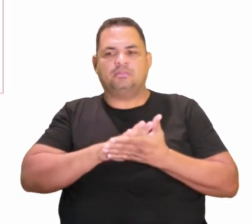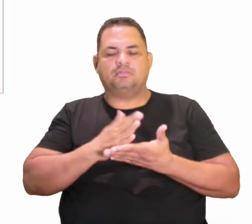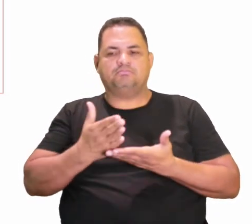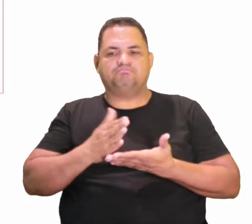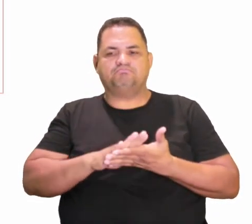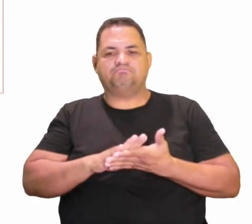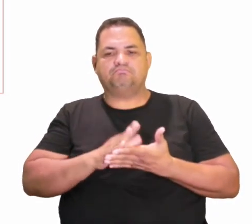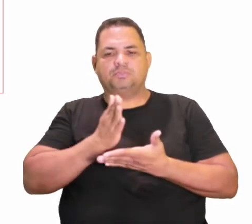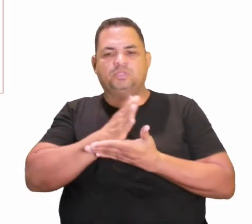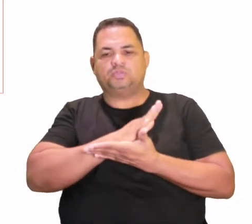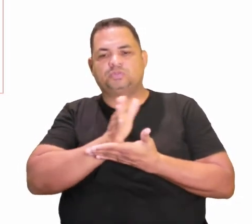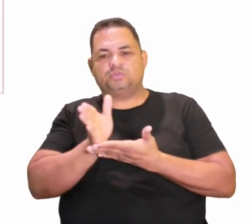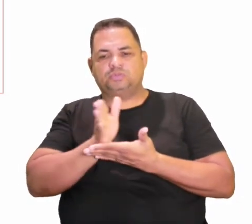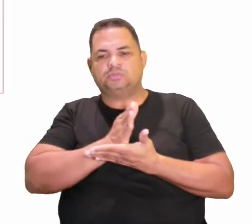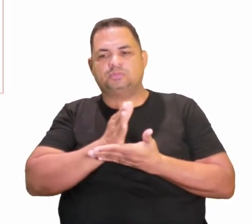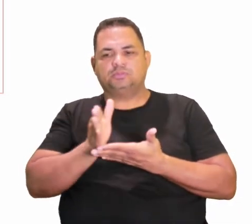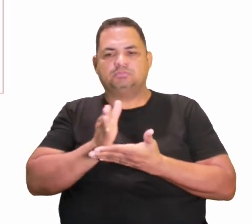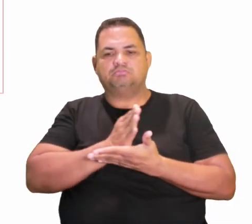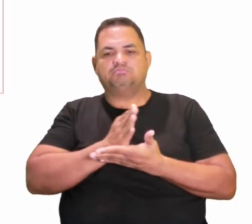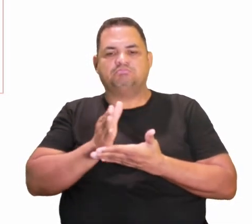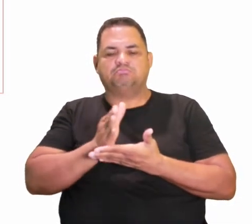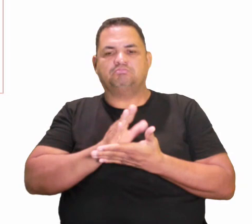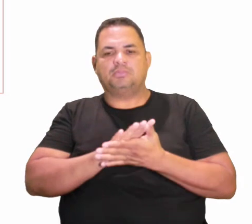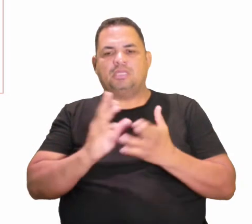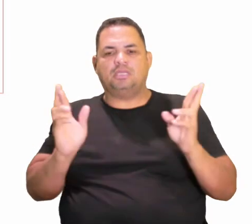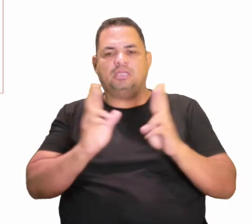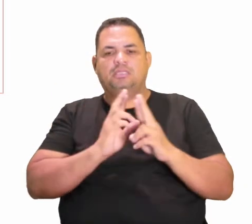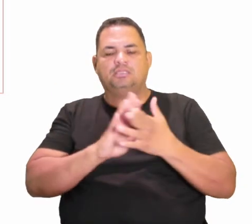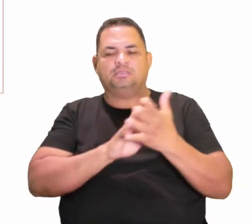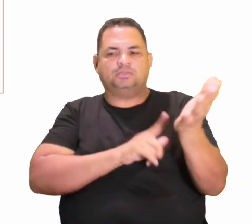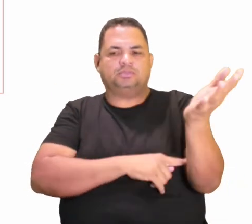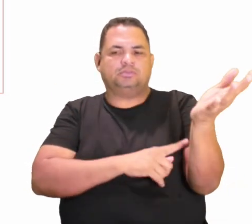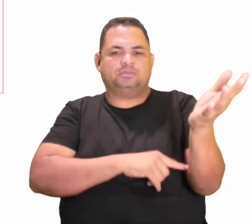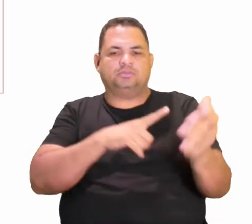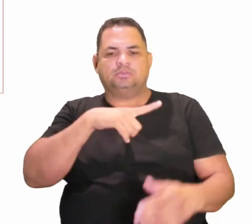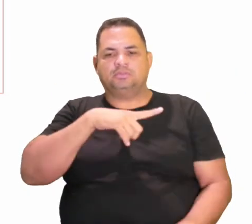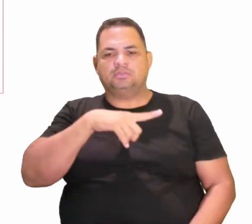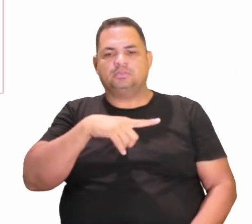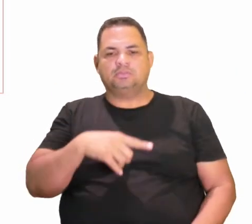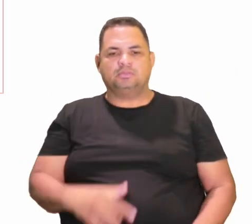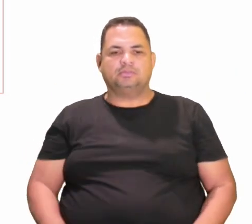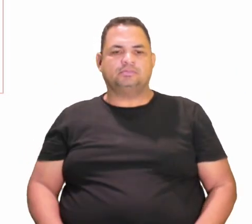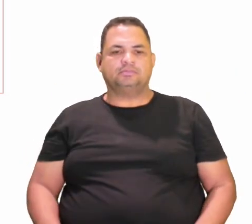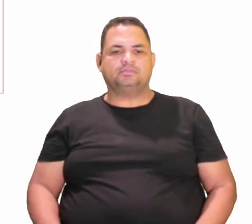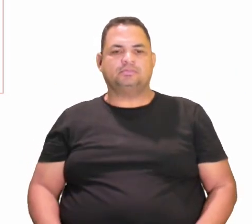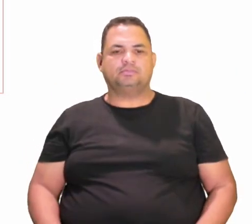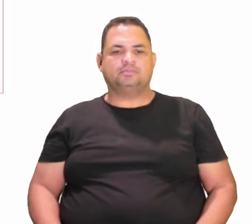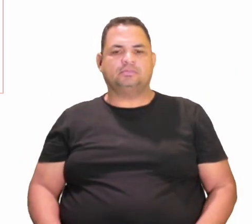você divide a mesma relação sanguínea que você tem